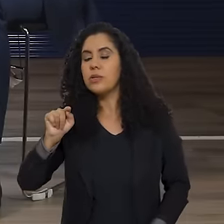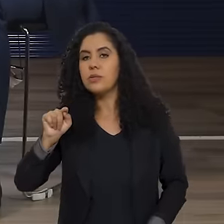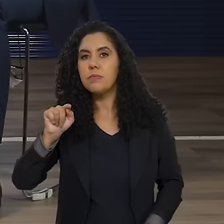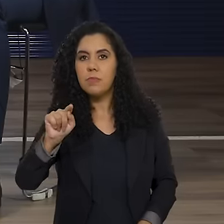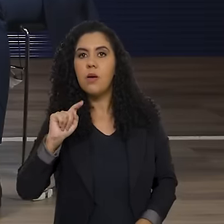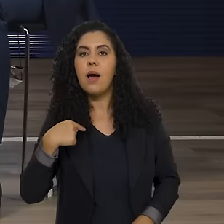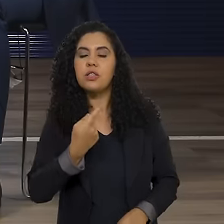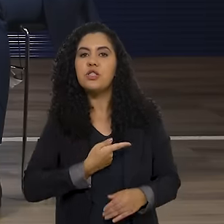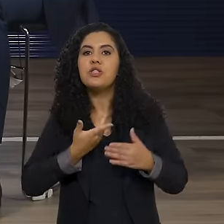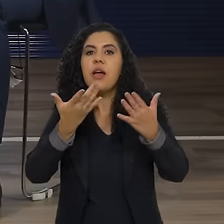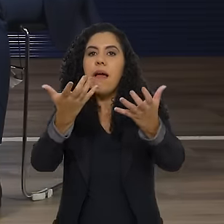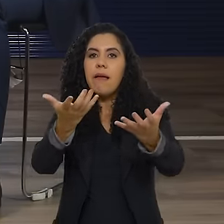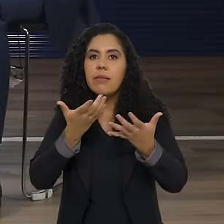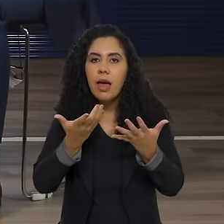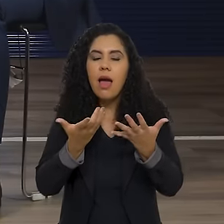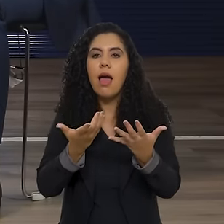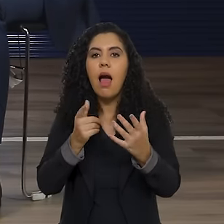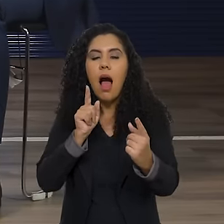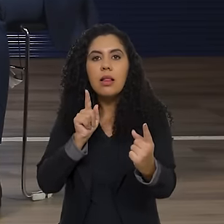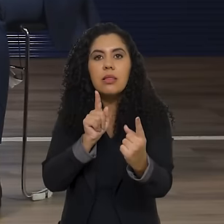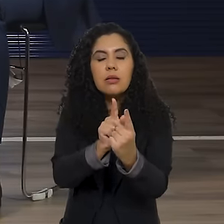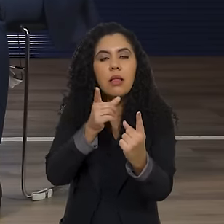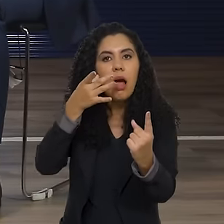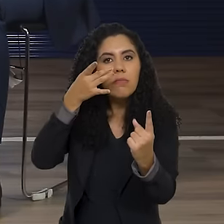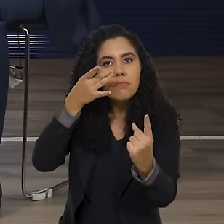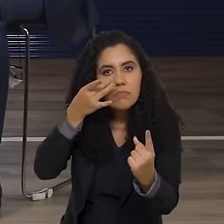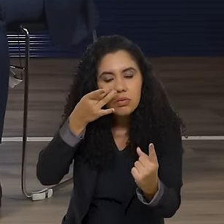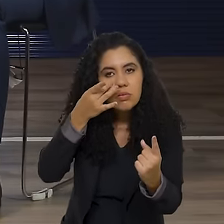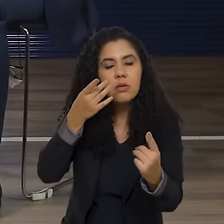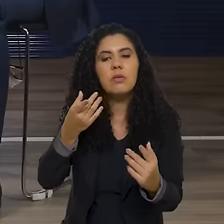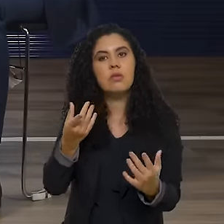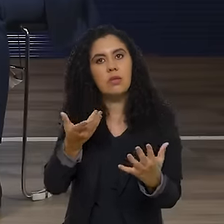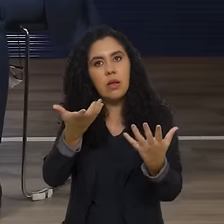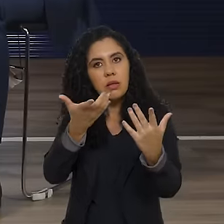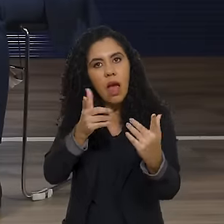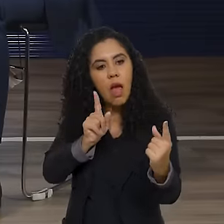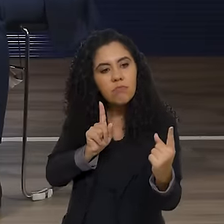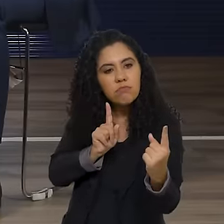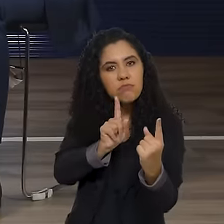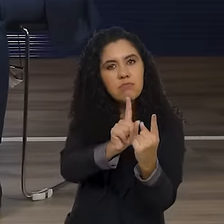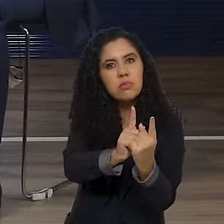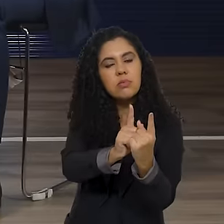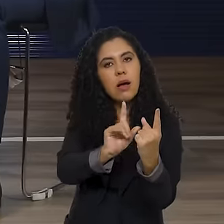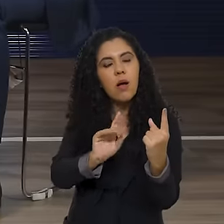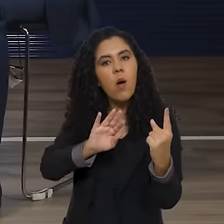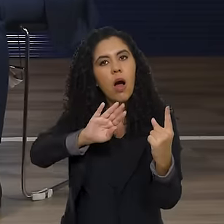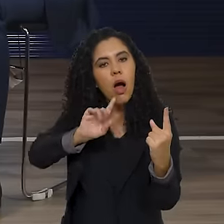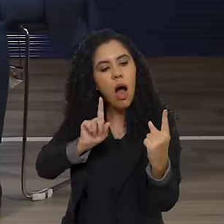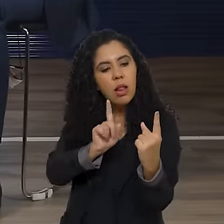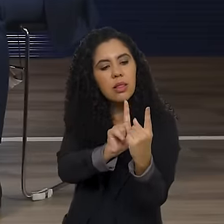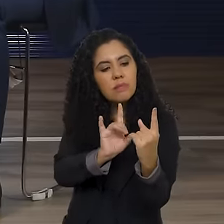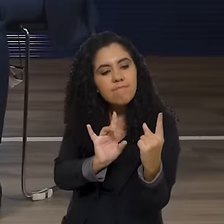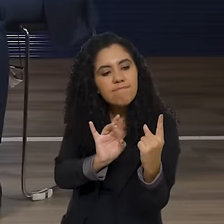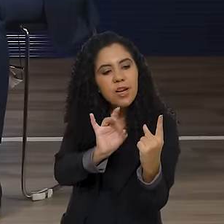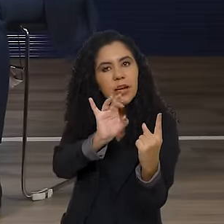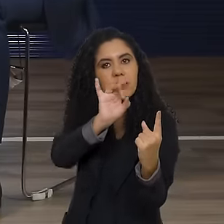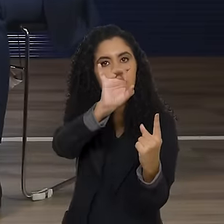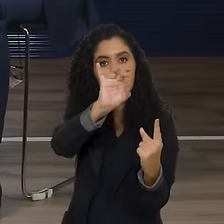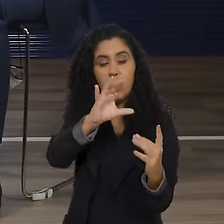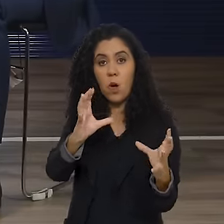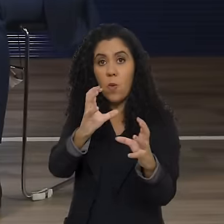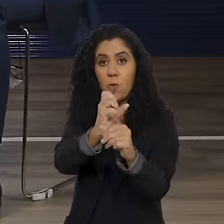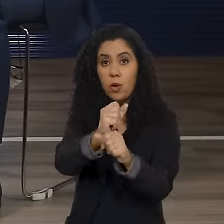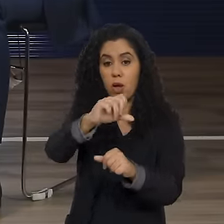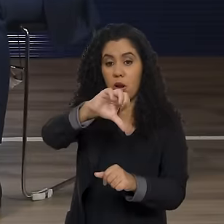é atender presencialmente, com customização, quer dizer, com atendimento personalizado, 93